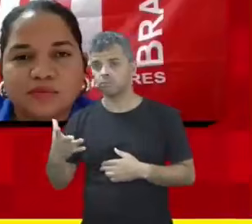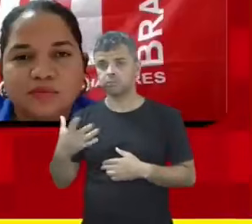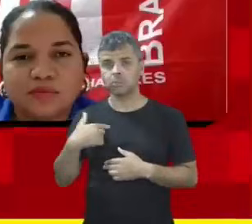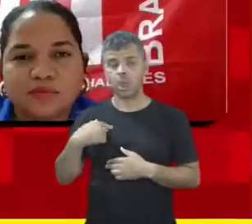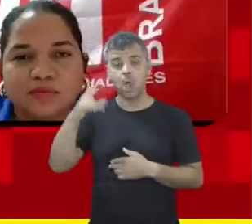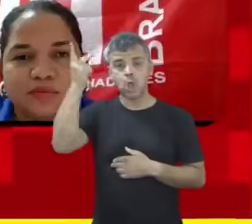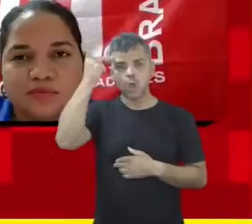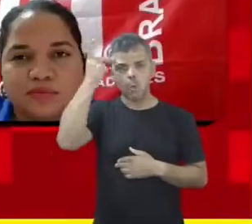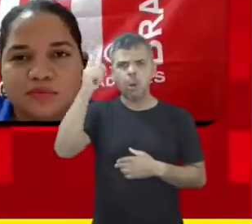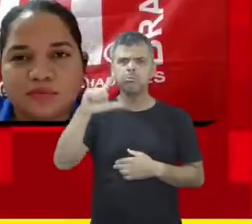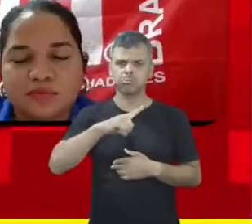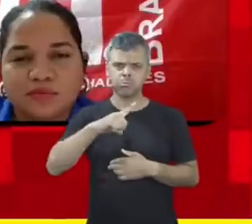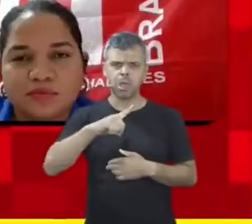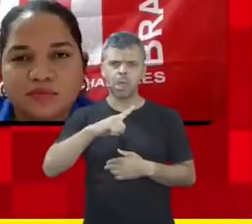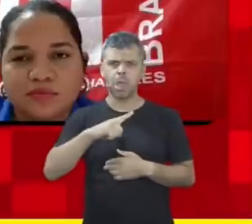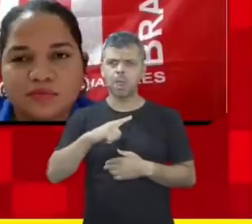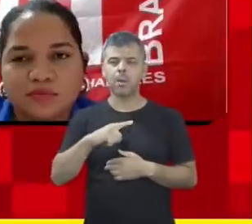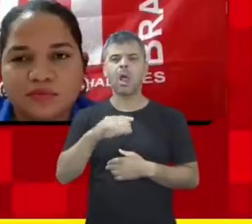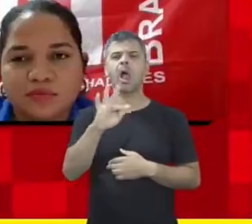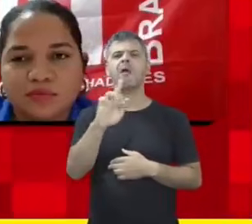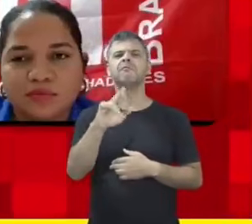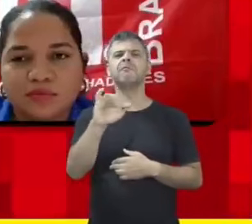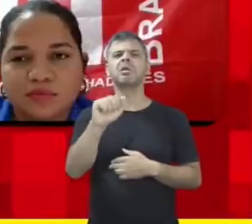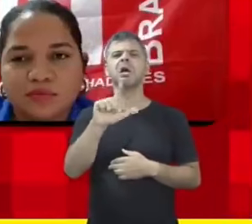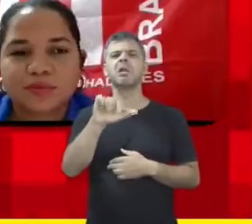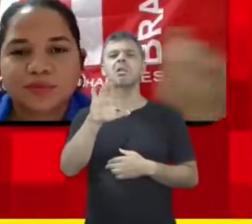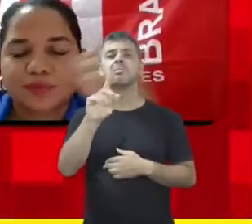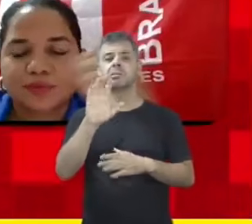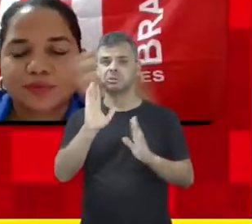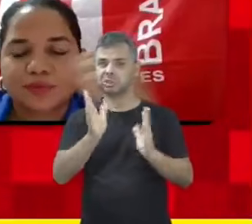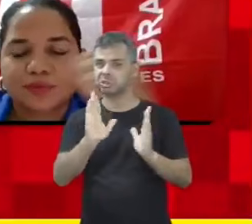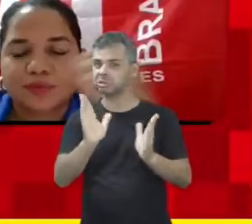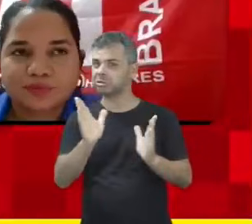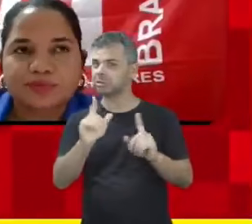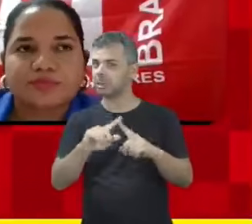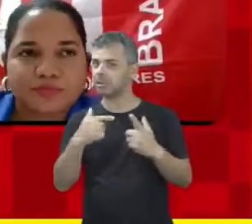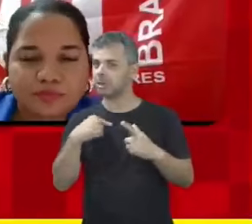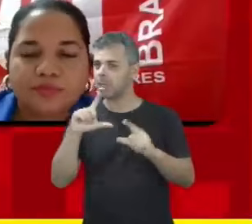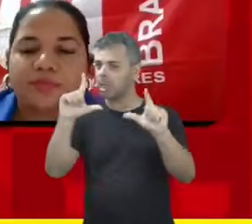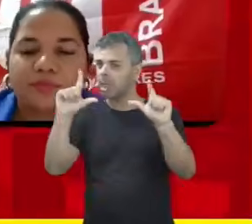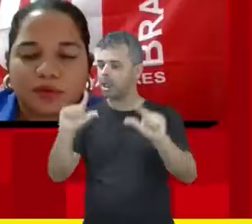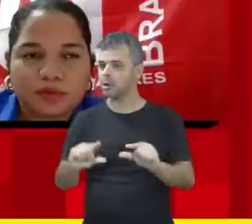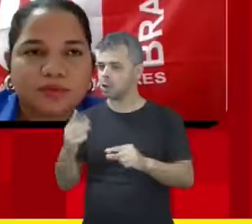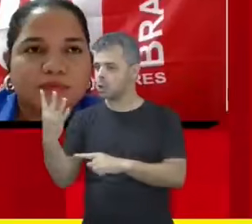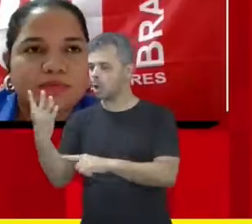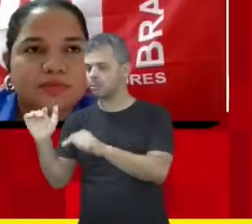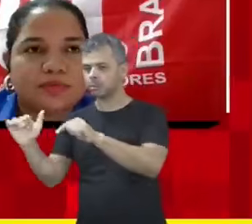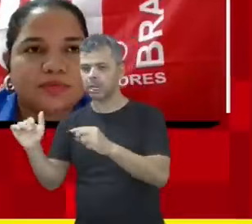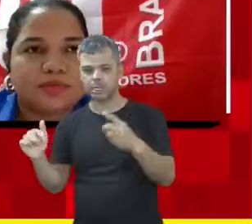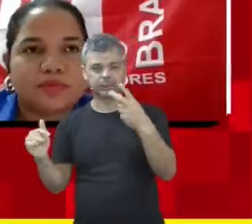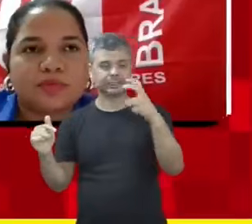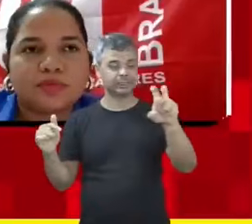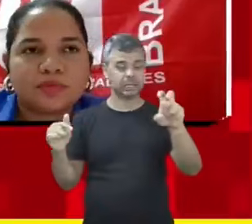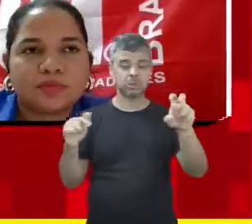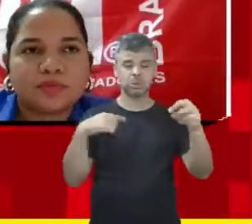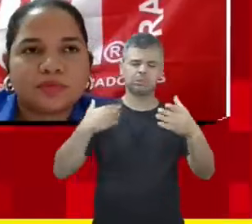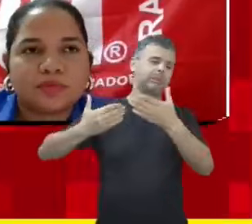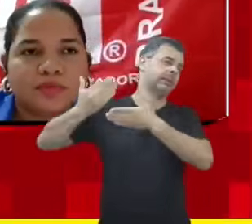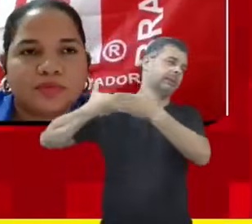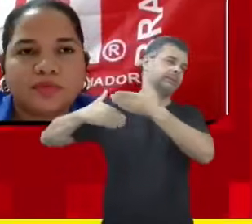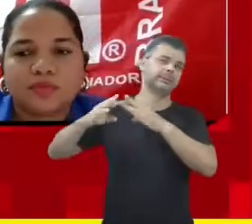Paulo super tem essa Faria Lima aí, meus amados, já está com uma jornada 4x3, 5x2 há muito